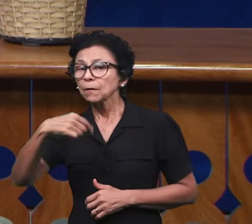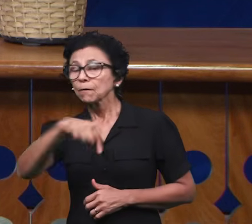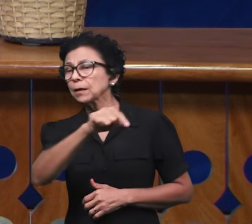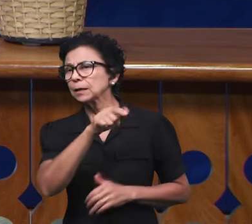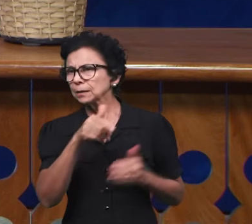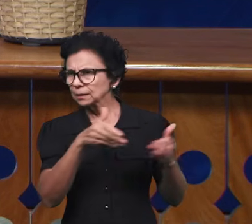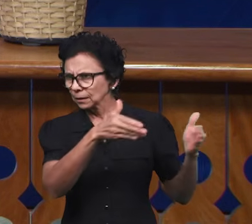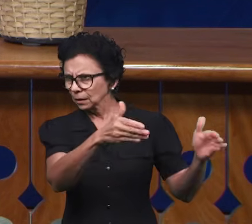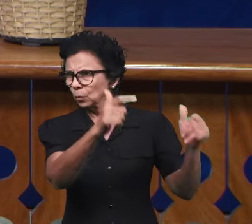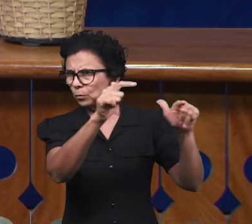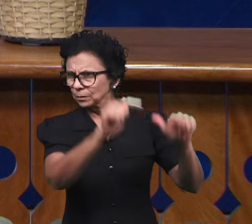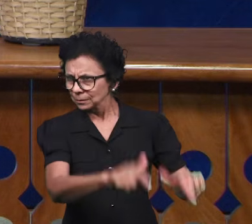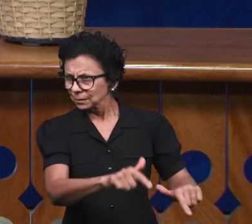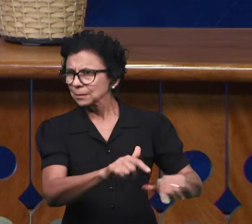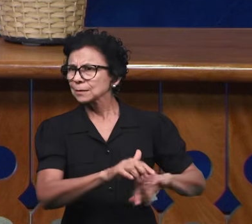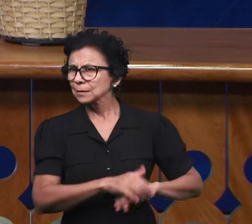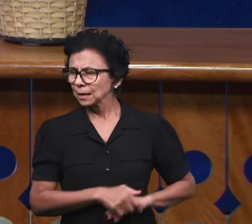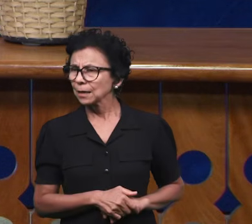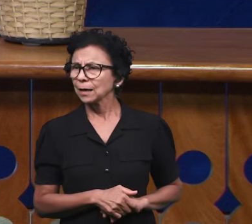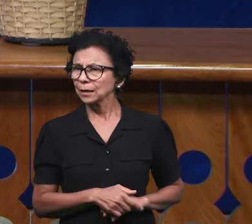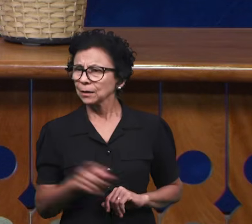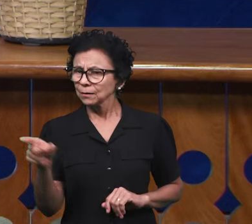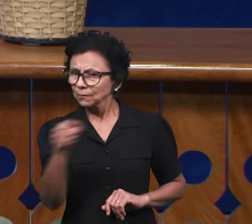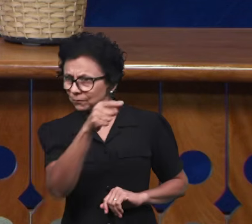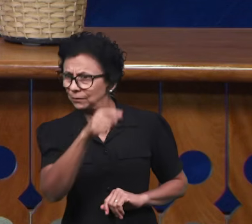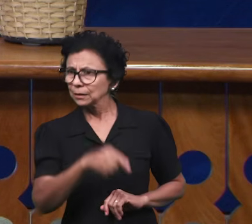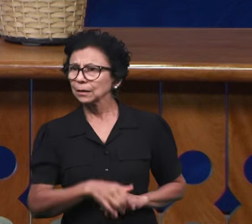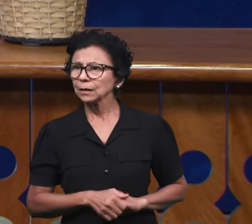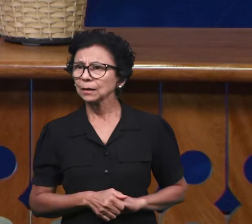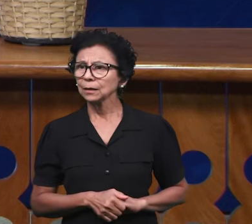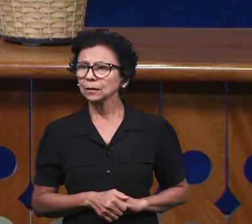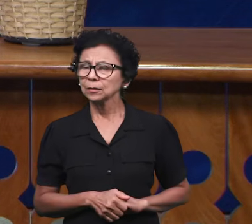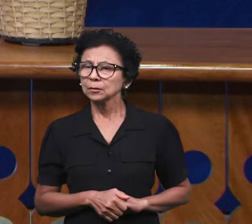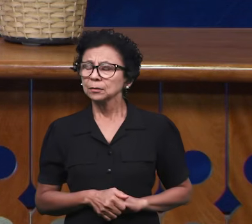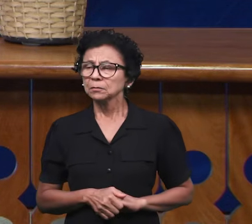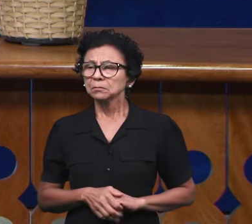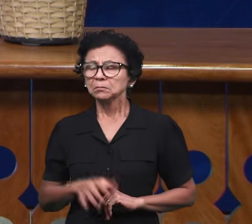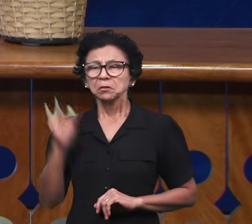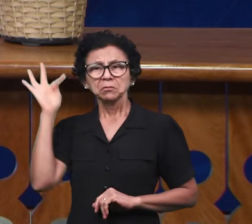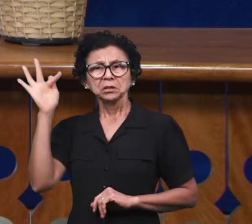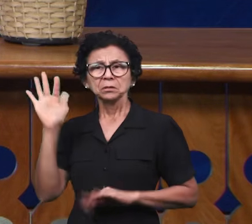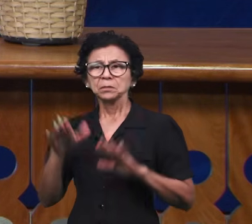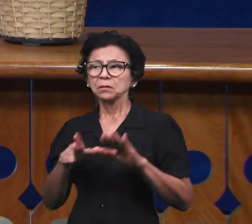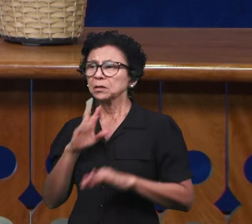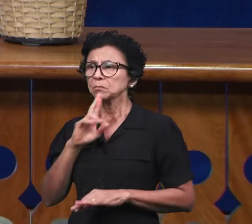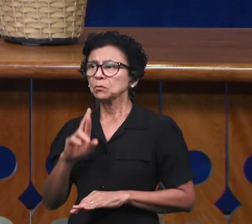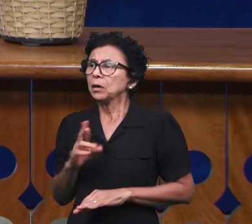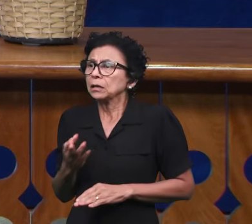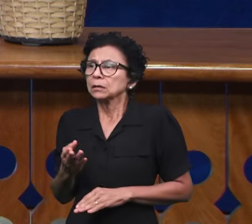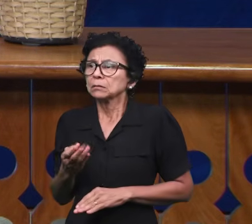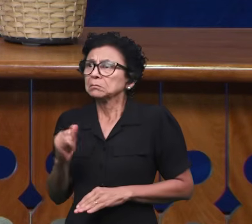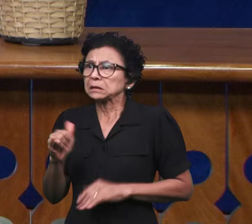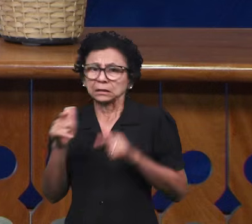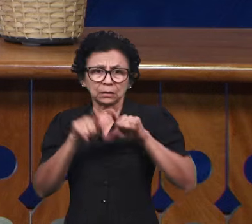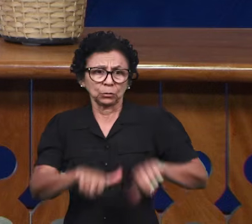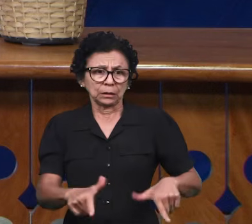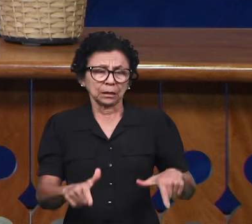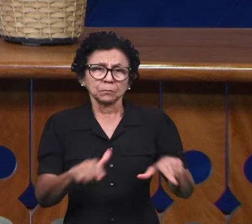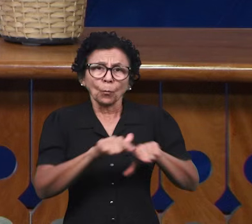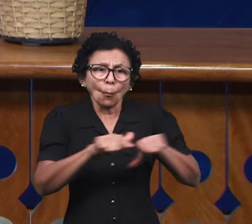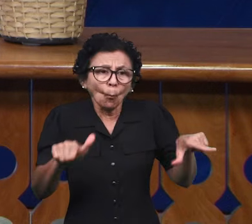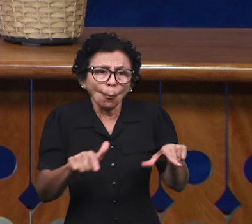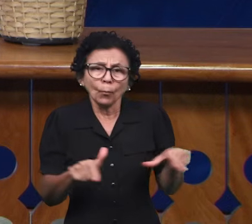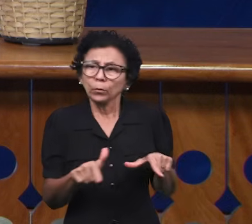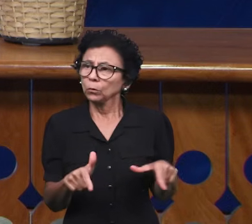O Senhor fala para ele: vai a um lugar que está deserto. Filipe poderia falar: mas Senhor, mas está deserto. Não, ele foi, ele seguiu